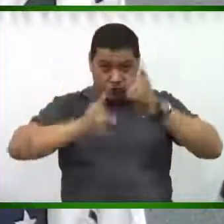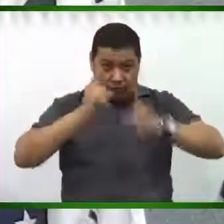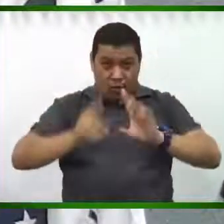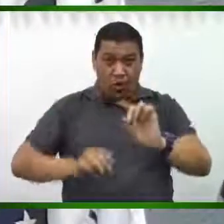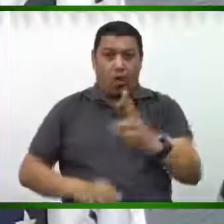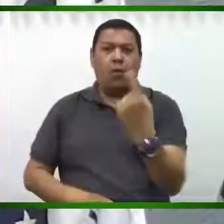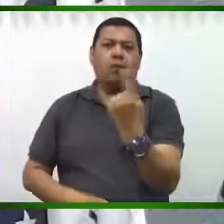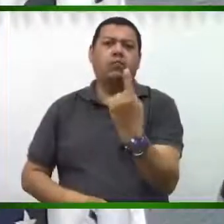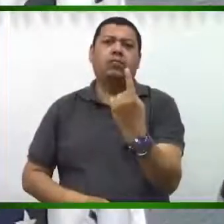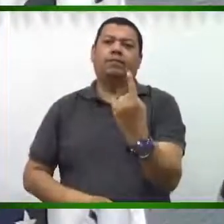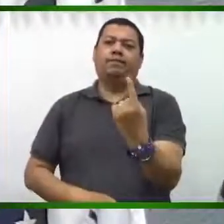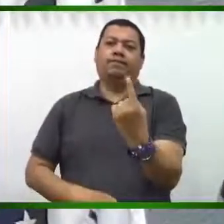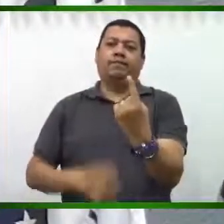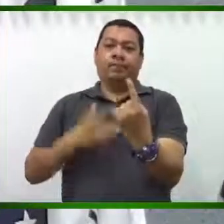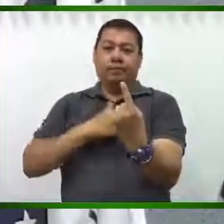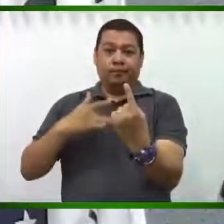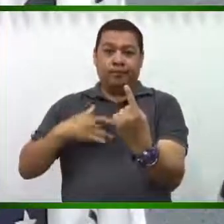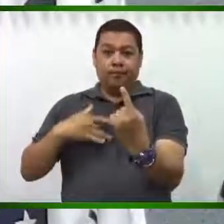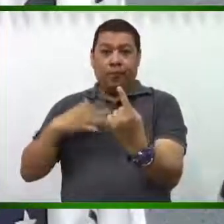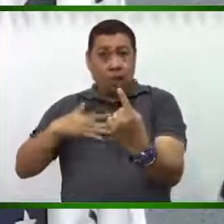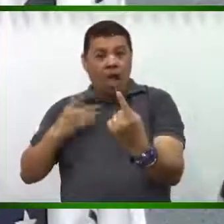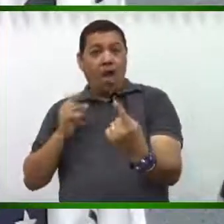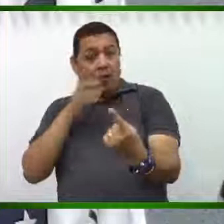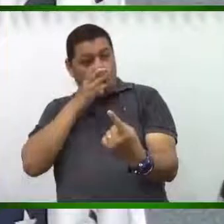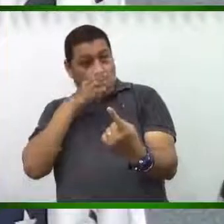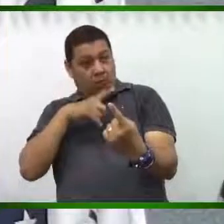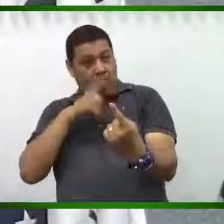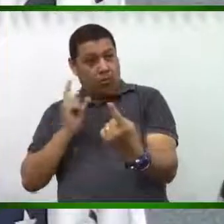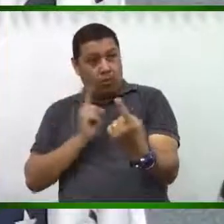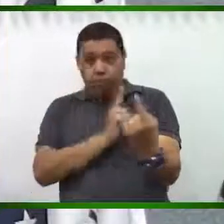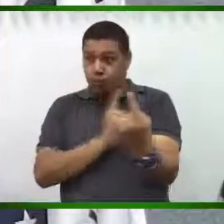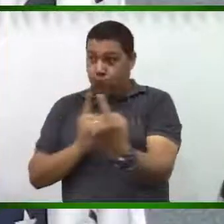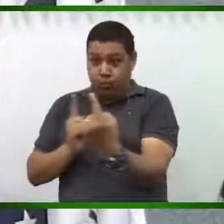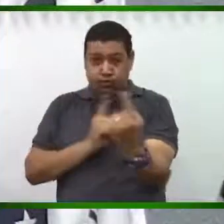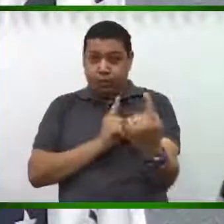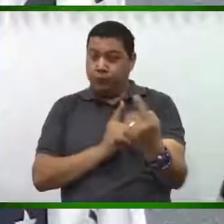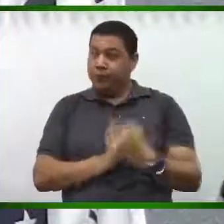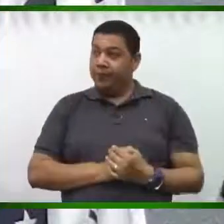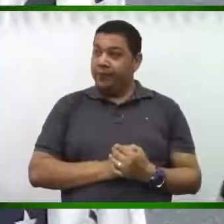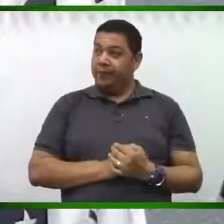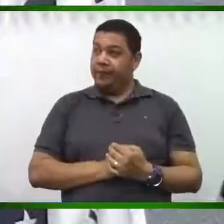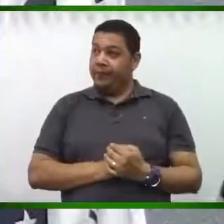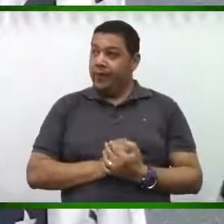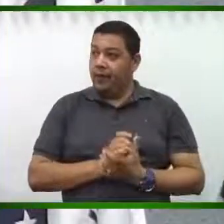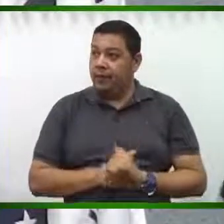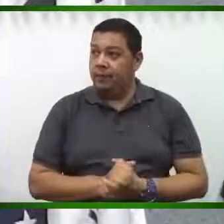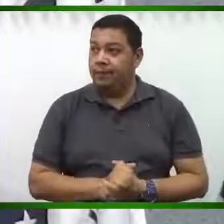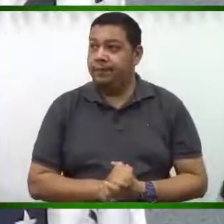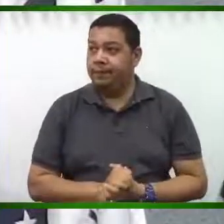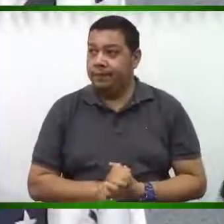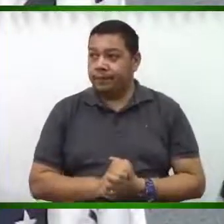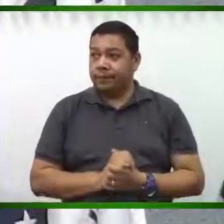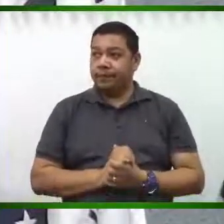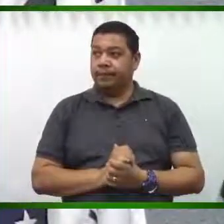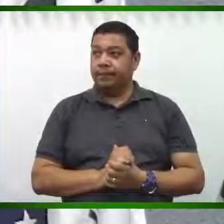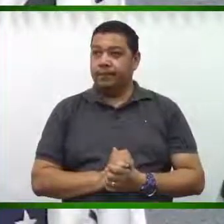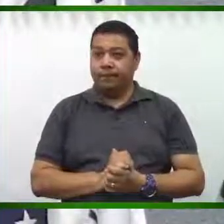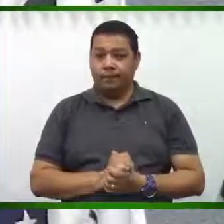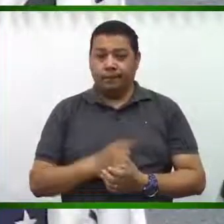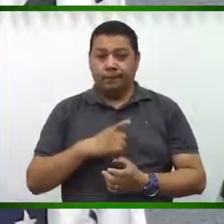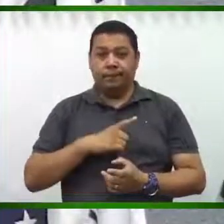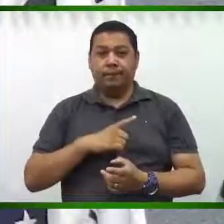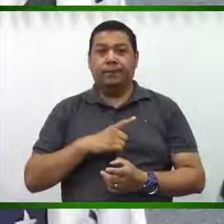enfermagem. Eu fiquei ali acompanhando alguns momentos, quando vai uma criança para fazer o teste